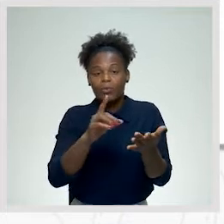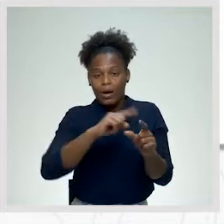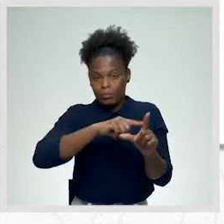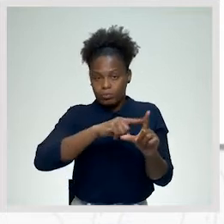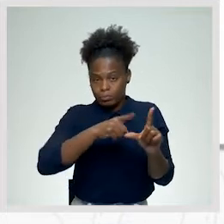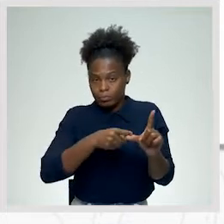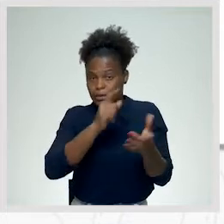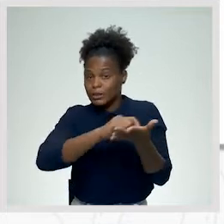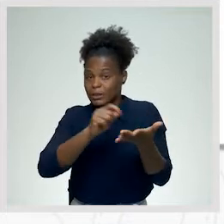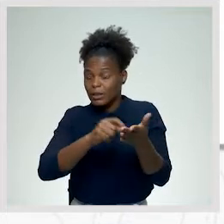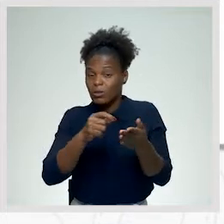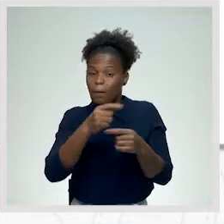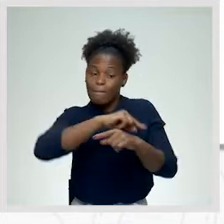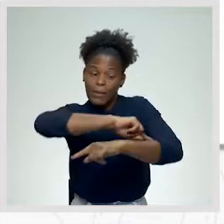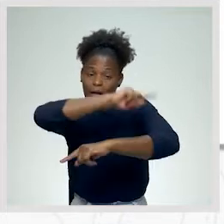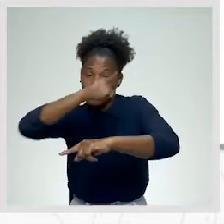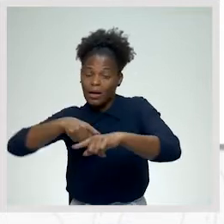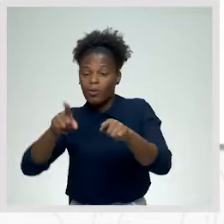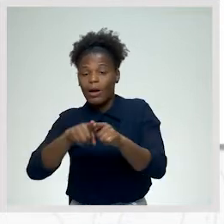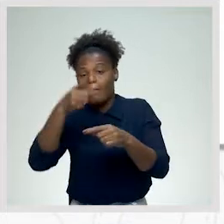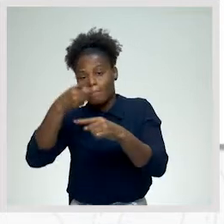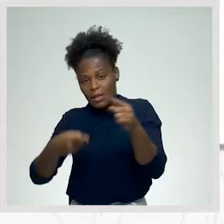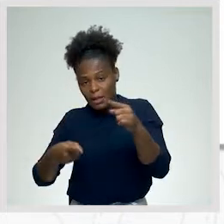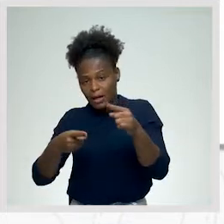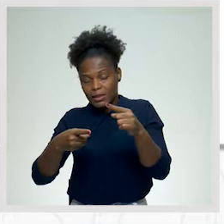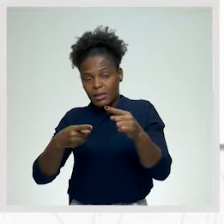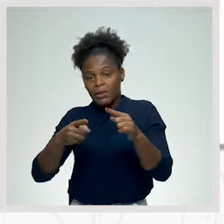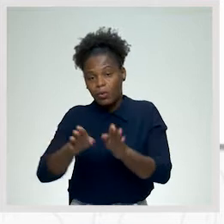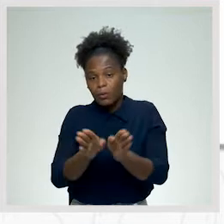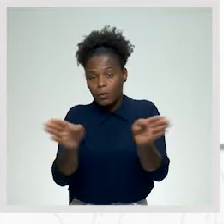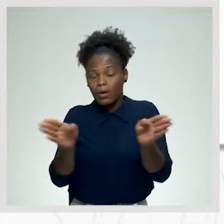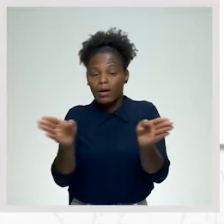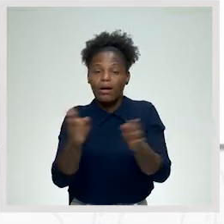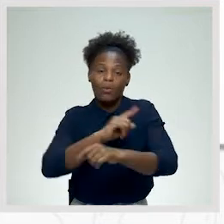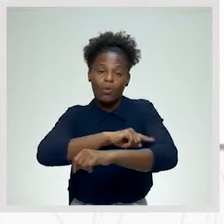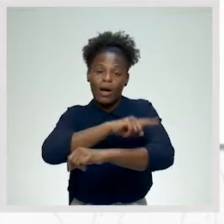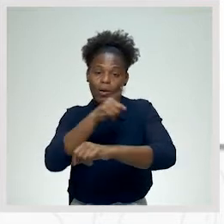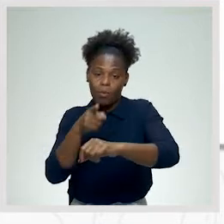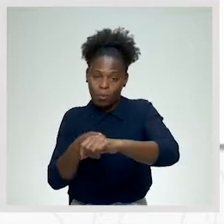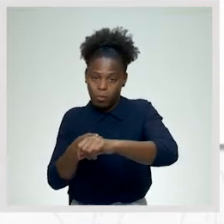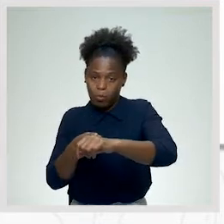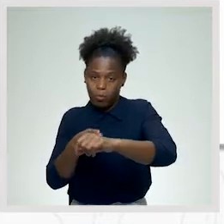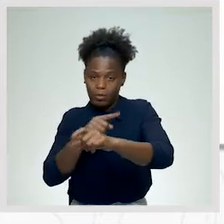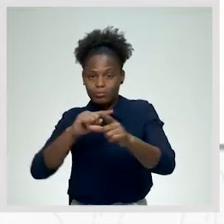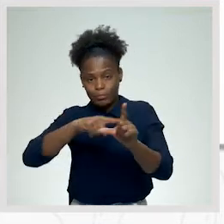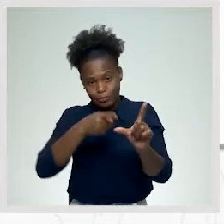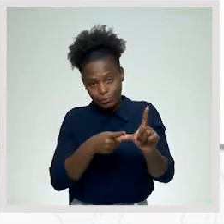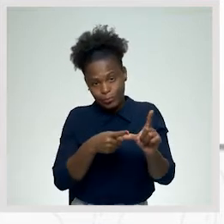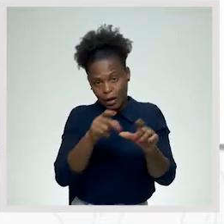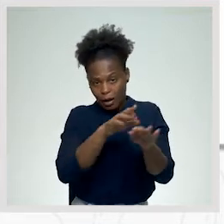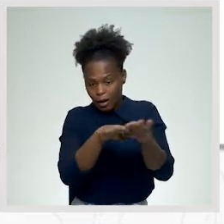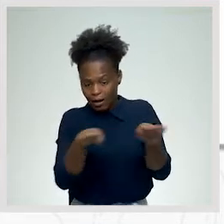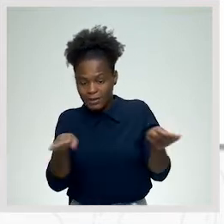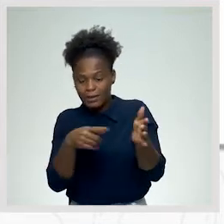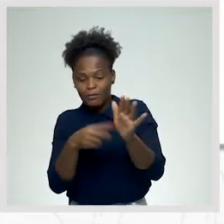semicircunferência é igual a metade da amplitude de um ângulo raso. Ou seja, vejamos a